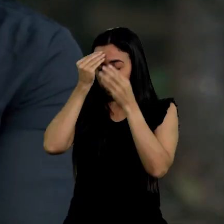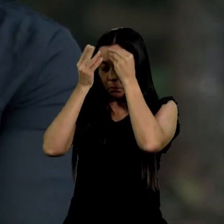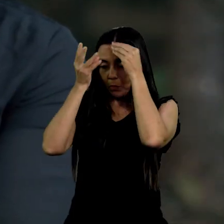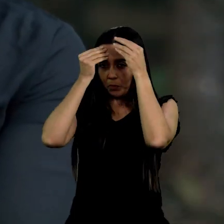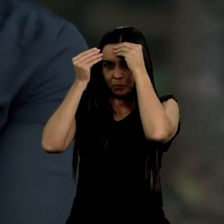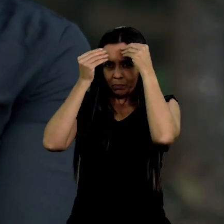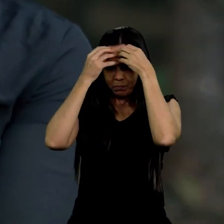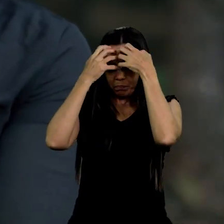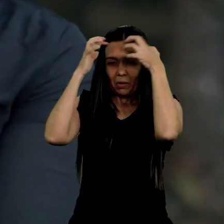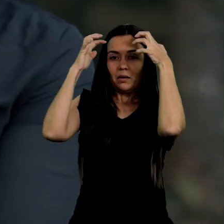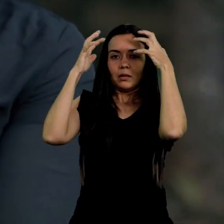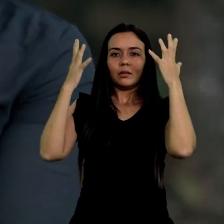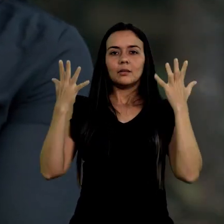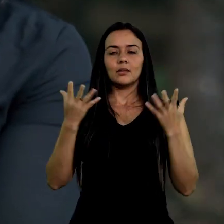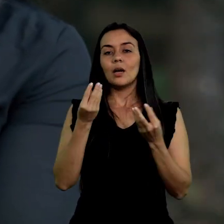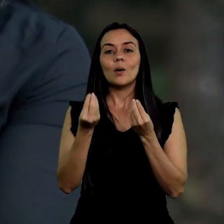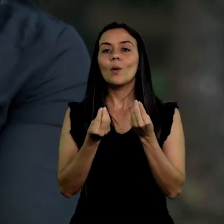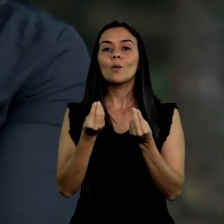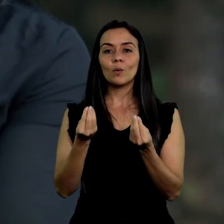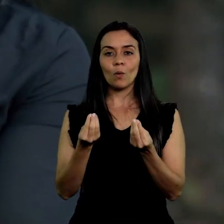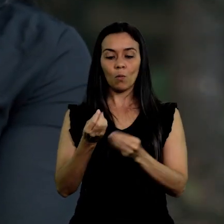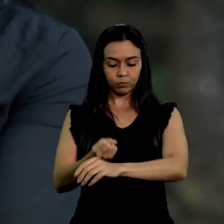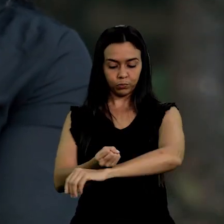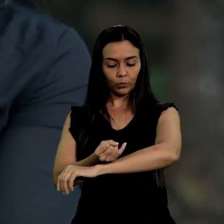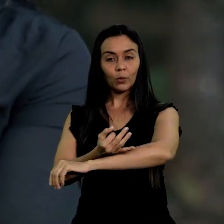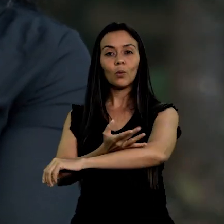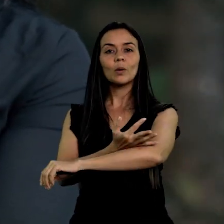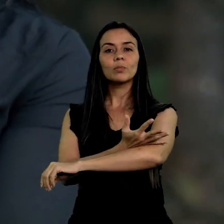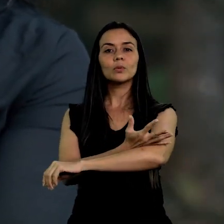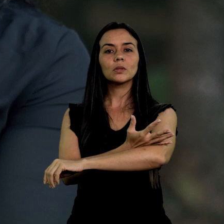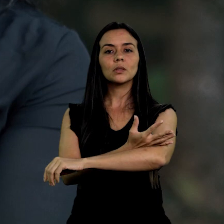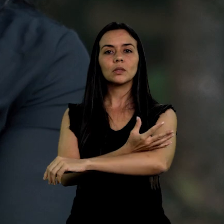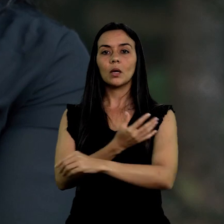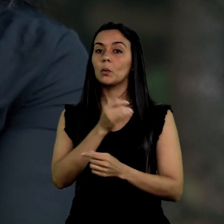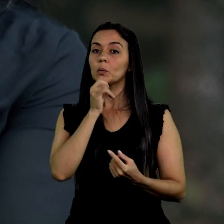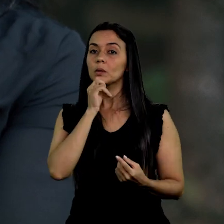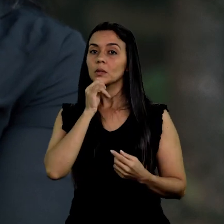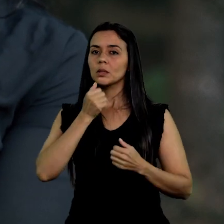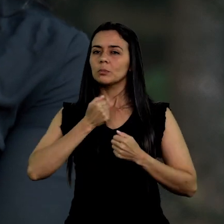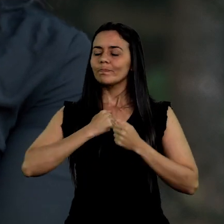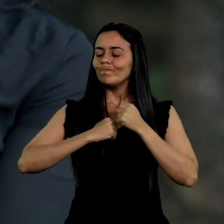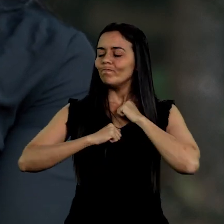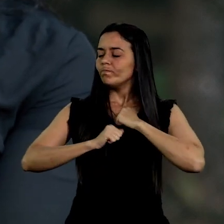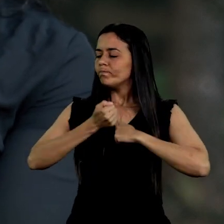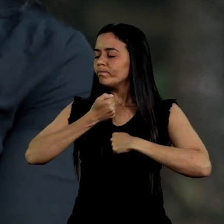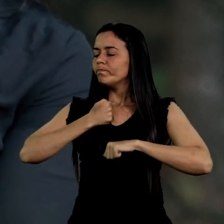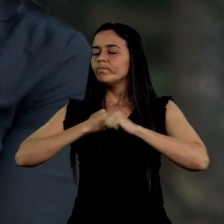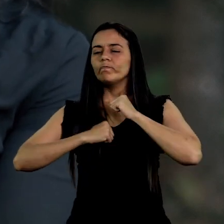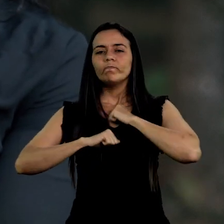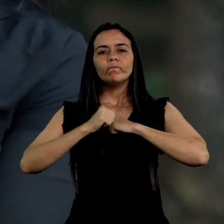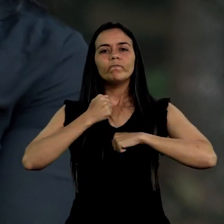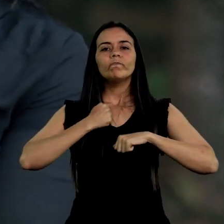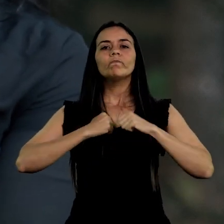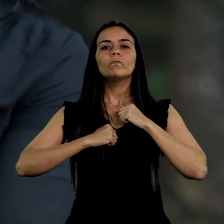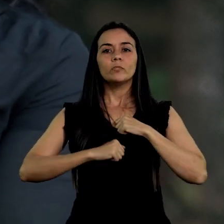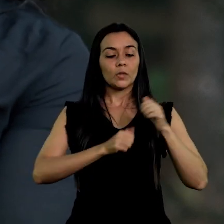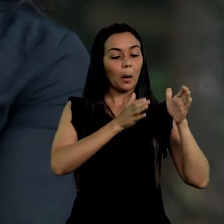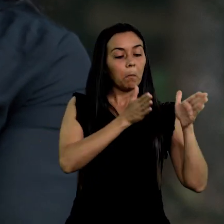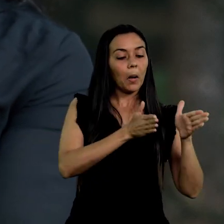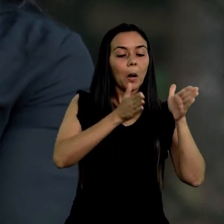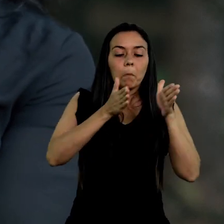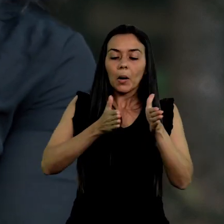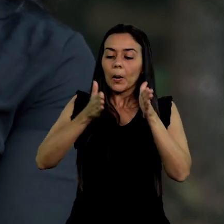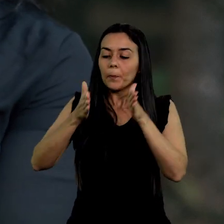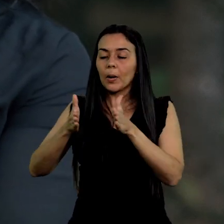a gente reagir com emoções que levam à ansiedade e cronificar essa reação a